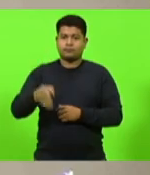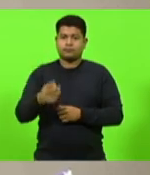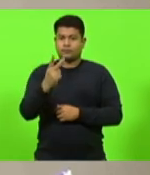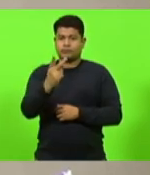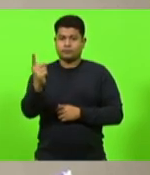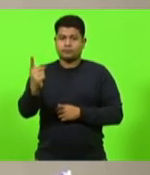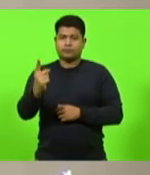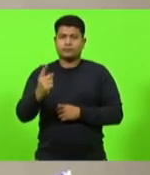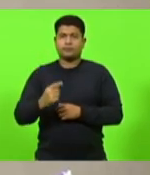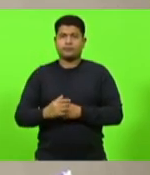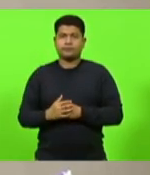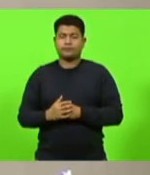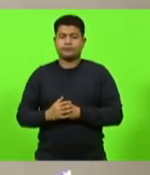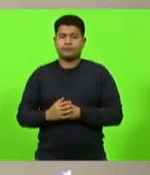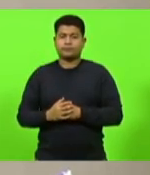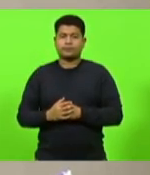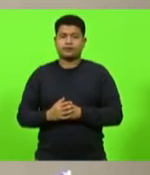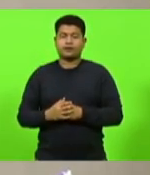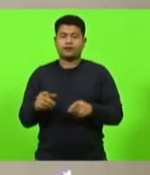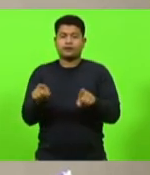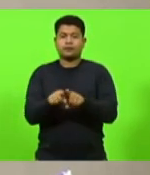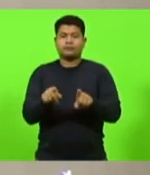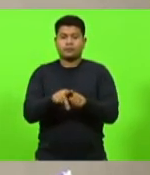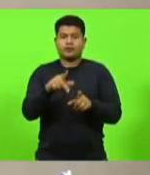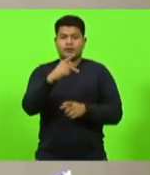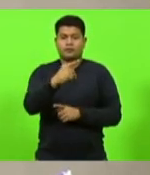3.6/2021, EPEC